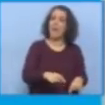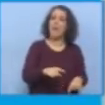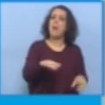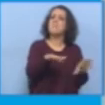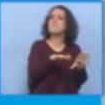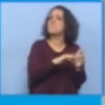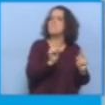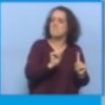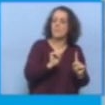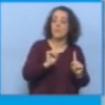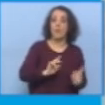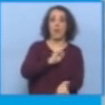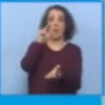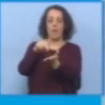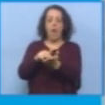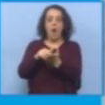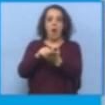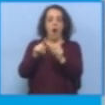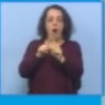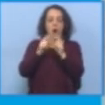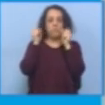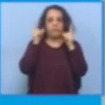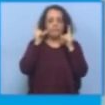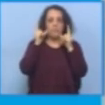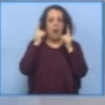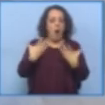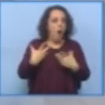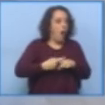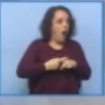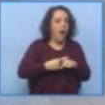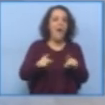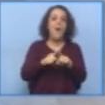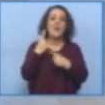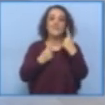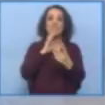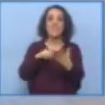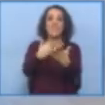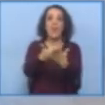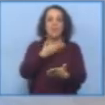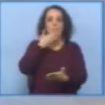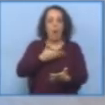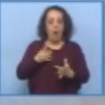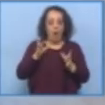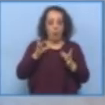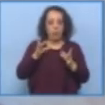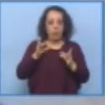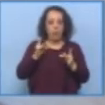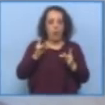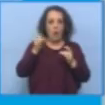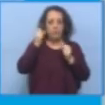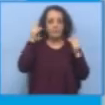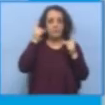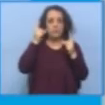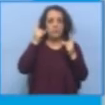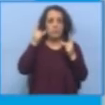uma densidade há fatores interior. e há experiências que depois acabam por condicionar a vida daí para a frente. E o que é que foi? Foi